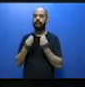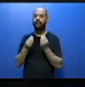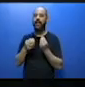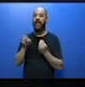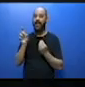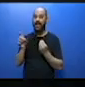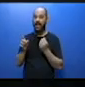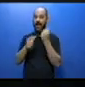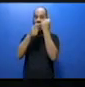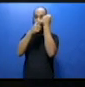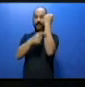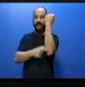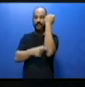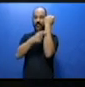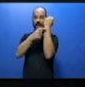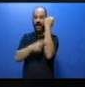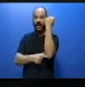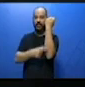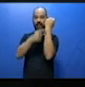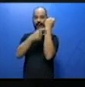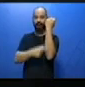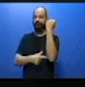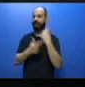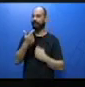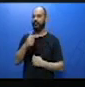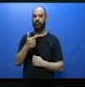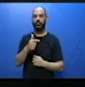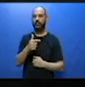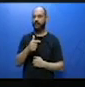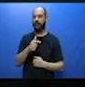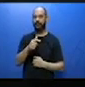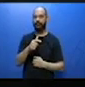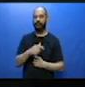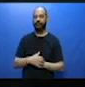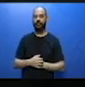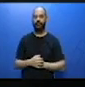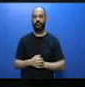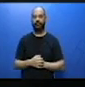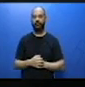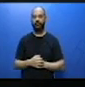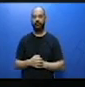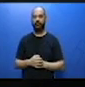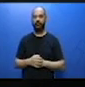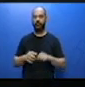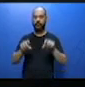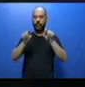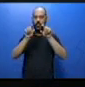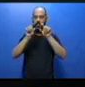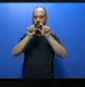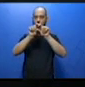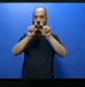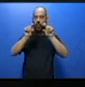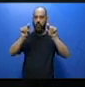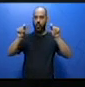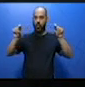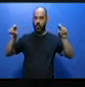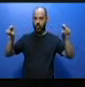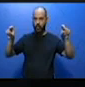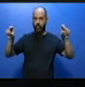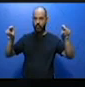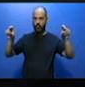invertebrado. Significa que ele não tem a coluna vertebral. Tem o corpo longo e